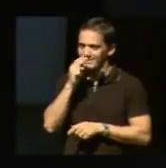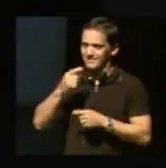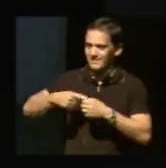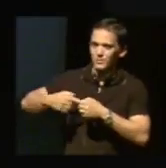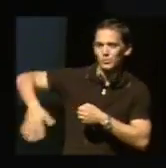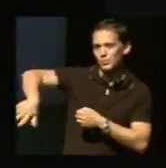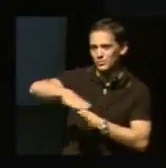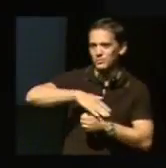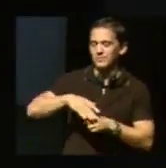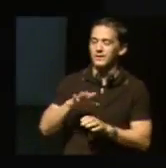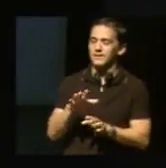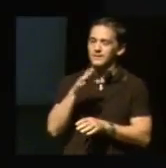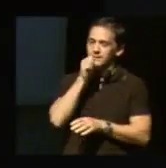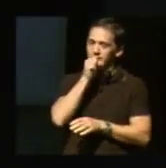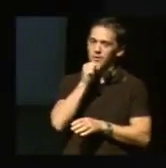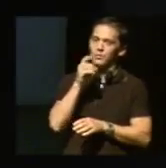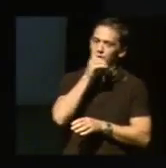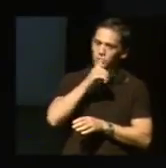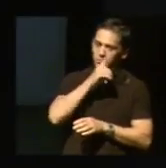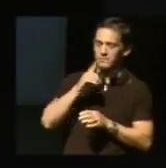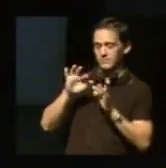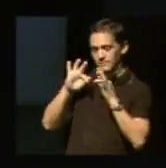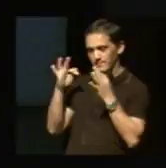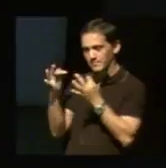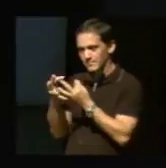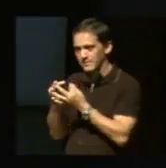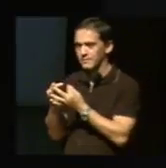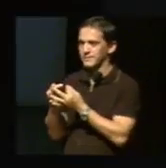domingo, eu me dedico para eles. Sábado e domingo,